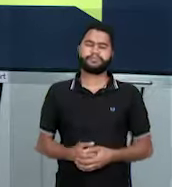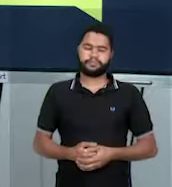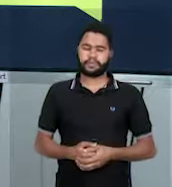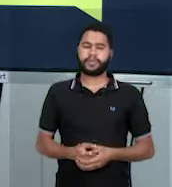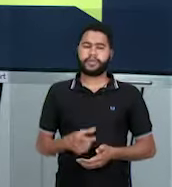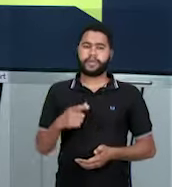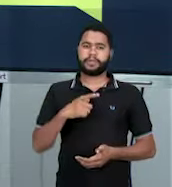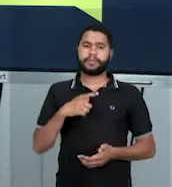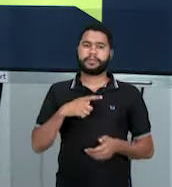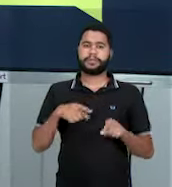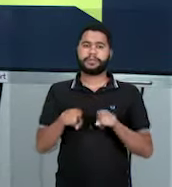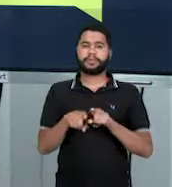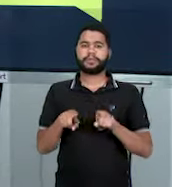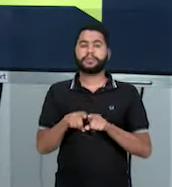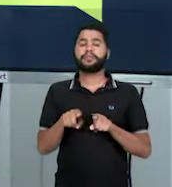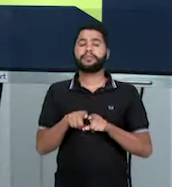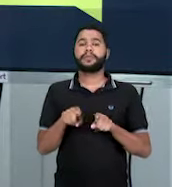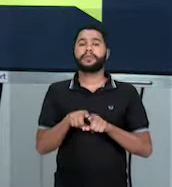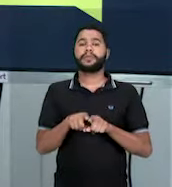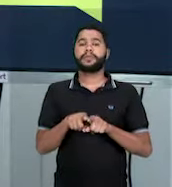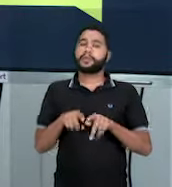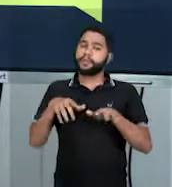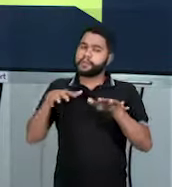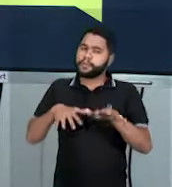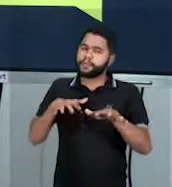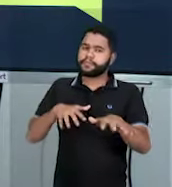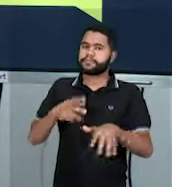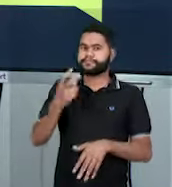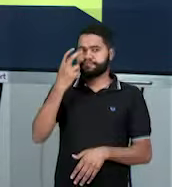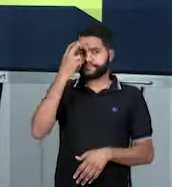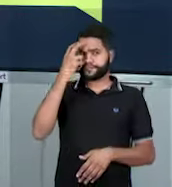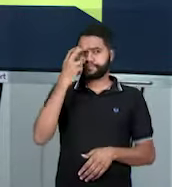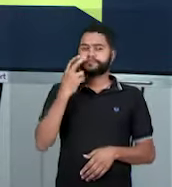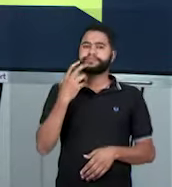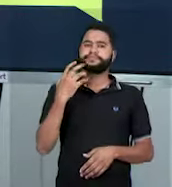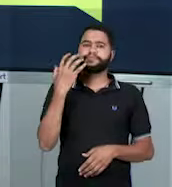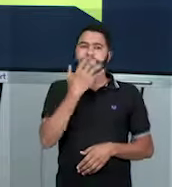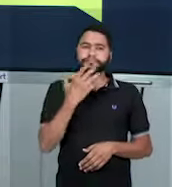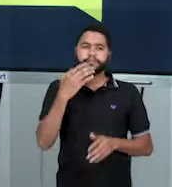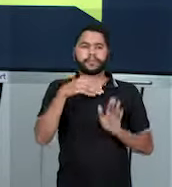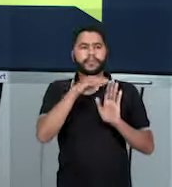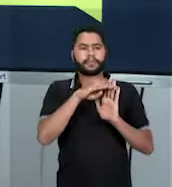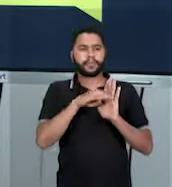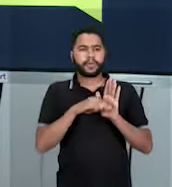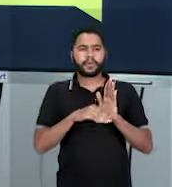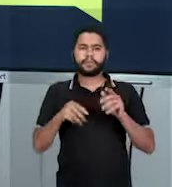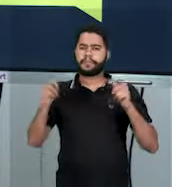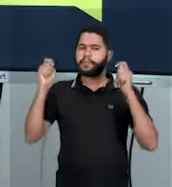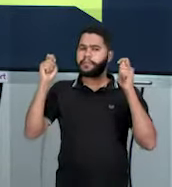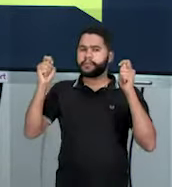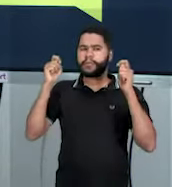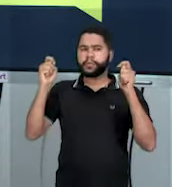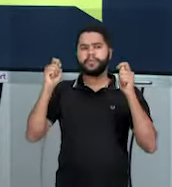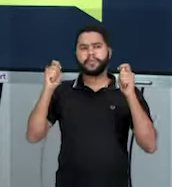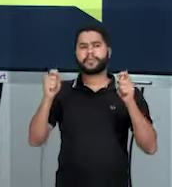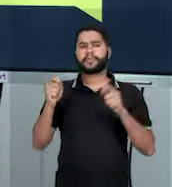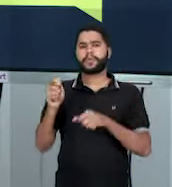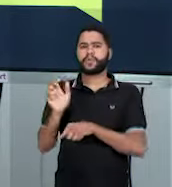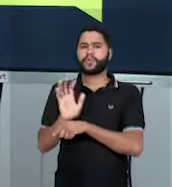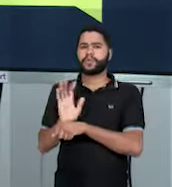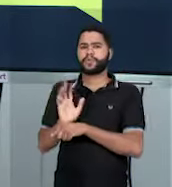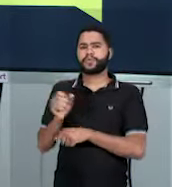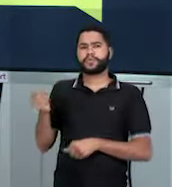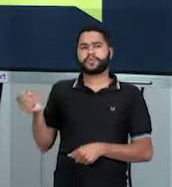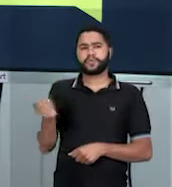tem inclusive manifestações culturais, né, as chamadas canções de protestos, né, o o cinema